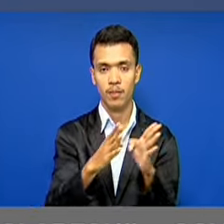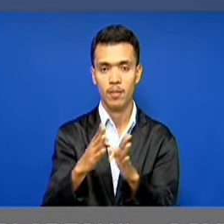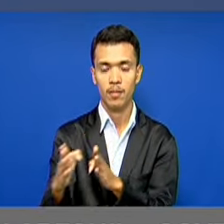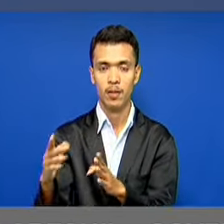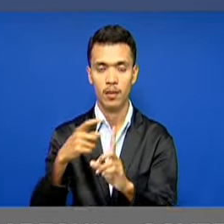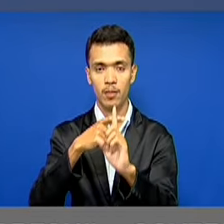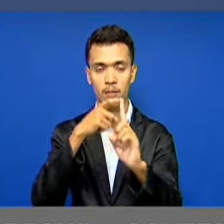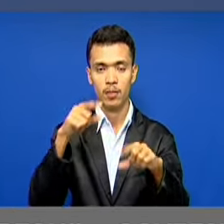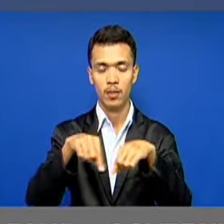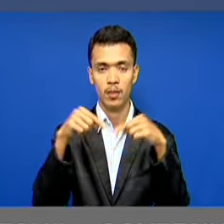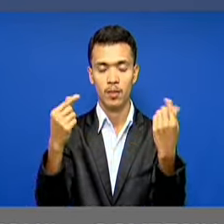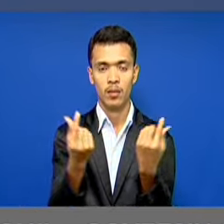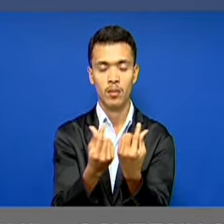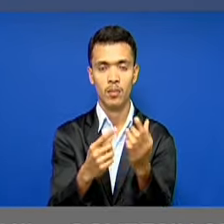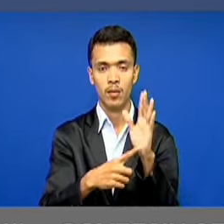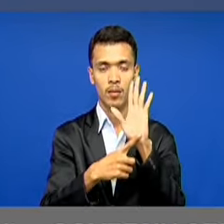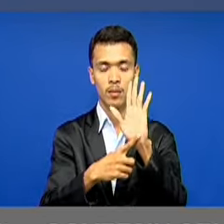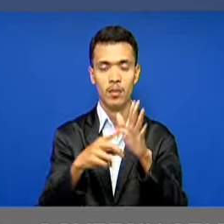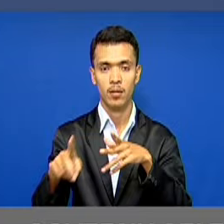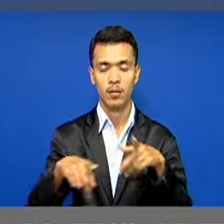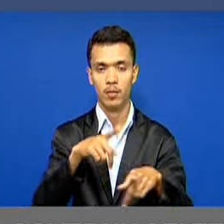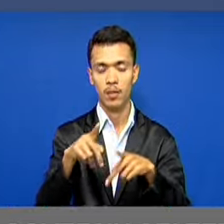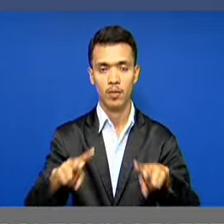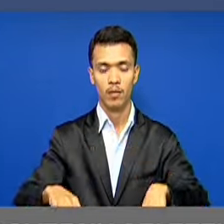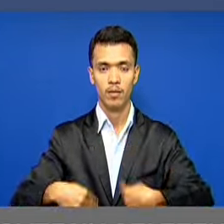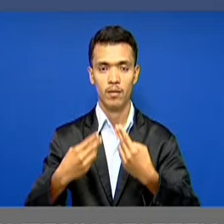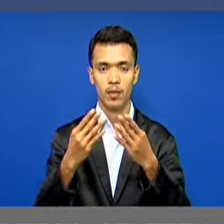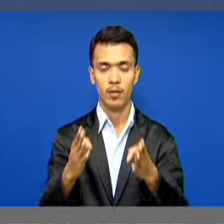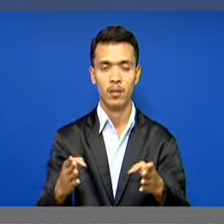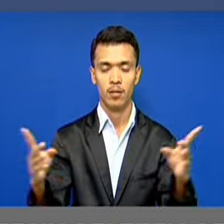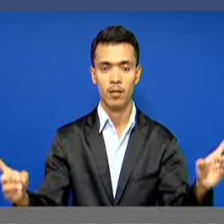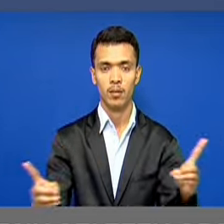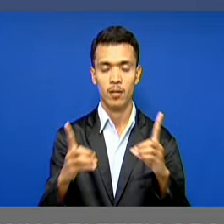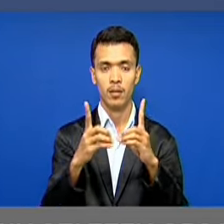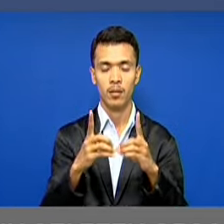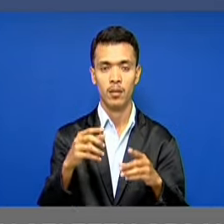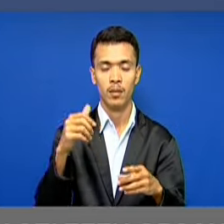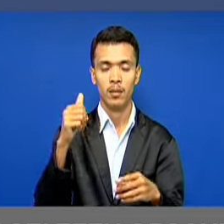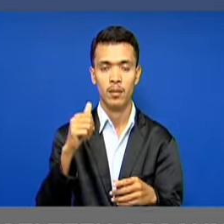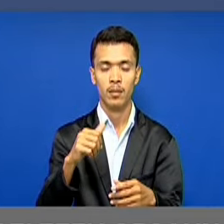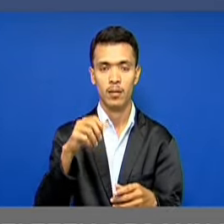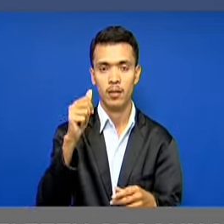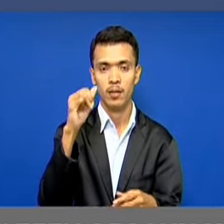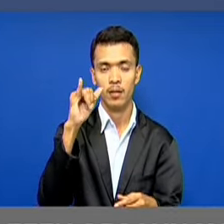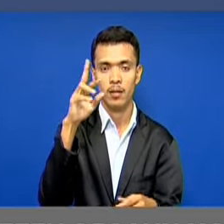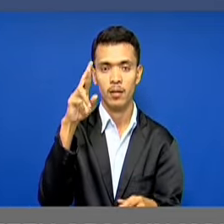Organiza Husi Grupo Balun, Hodi Representa a Comunidade no Veterano Suai Hesi Hasoru Irmão Maresta.